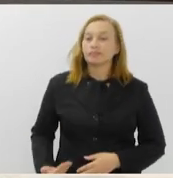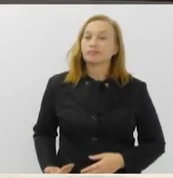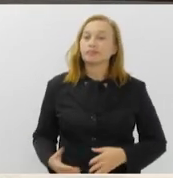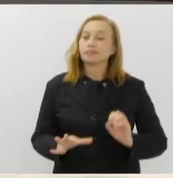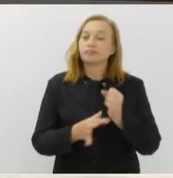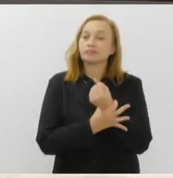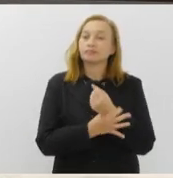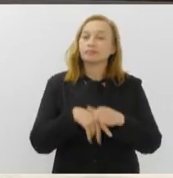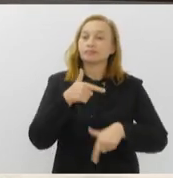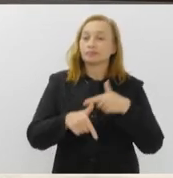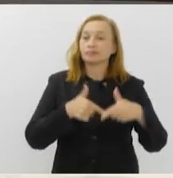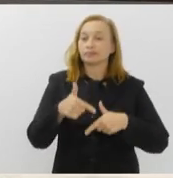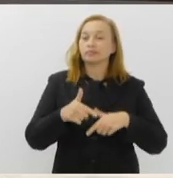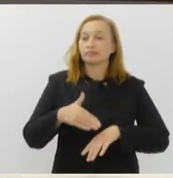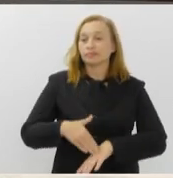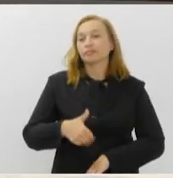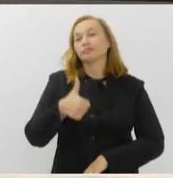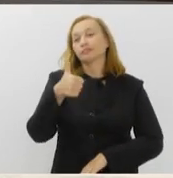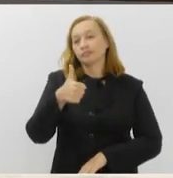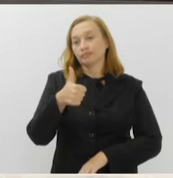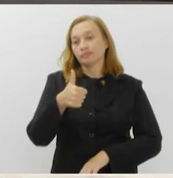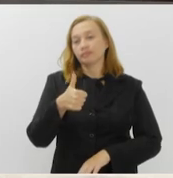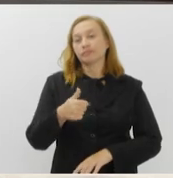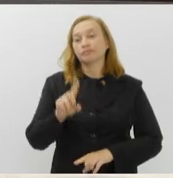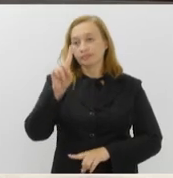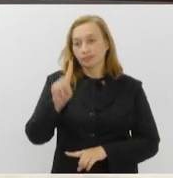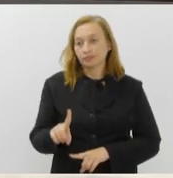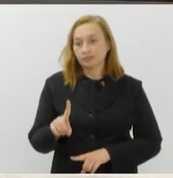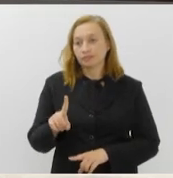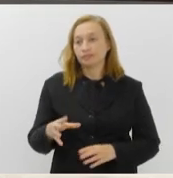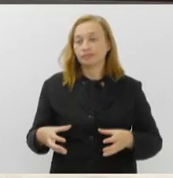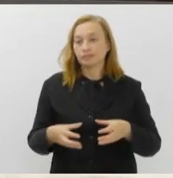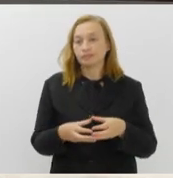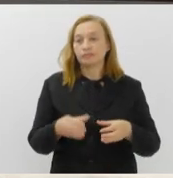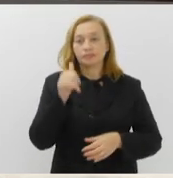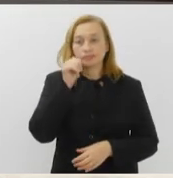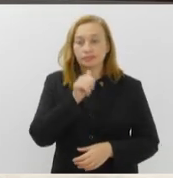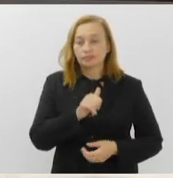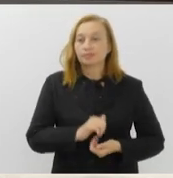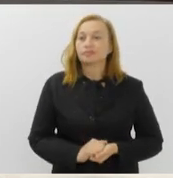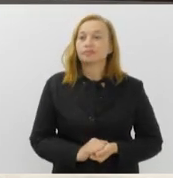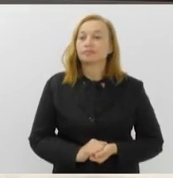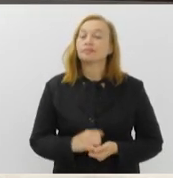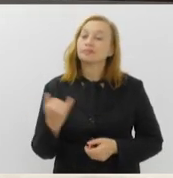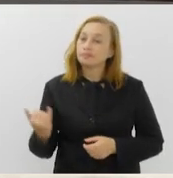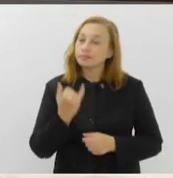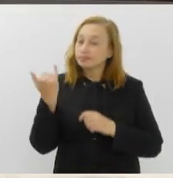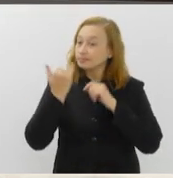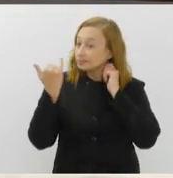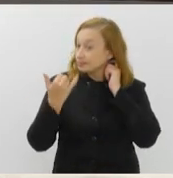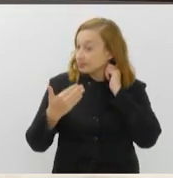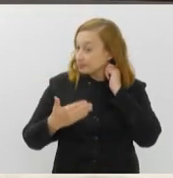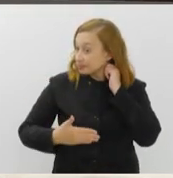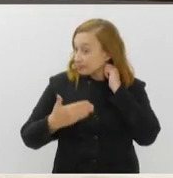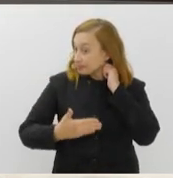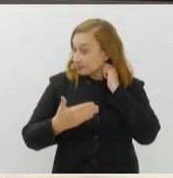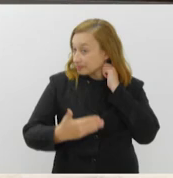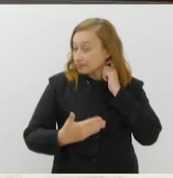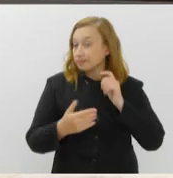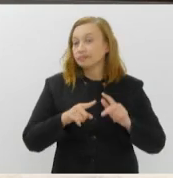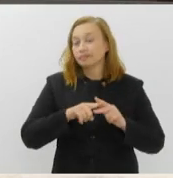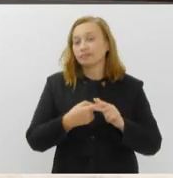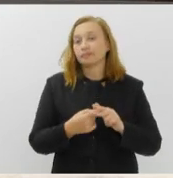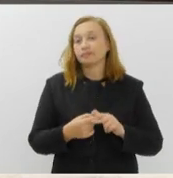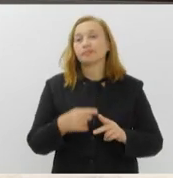trabalho digno, com direitos para o conjunto das mulheres. É importante avançarmos na regulamentação